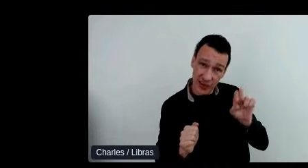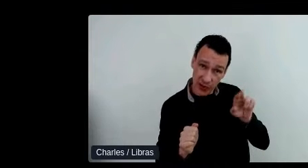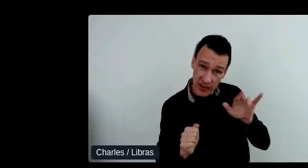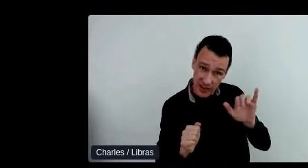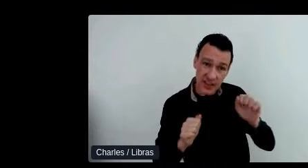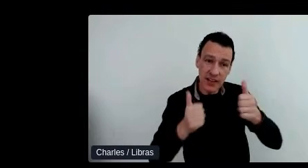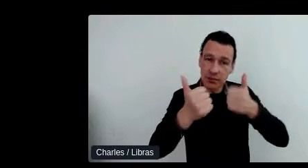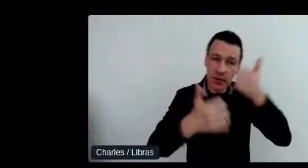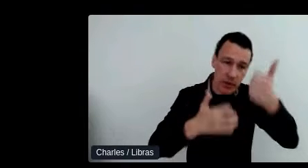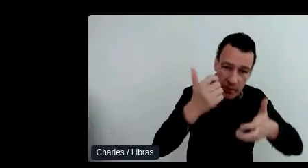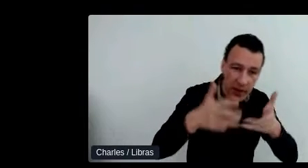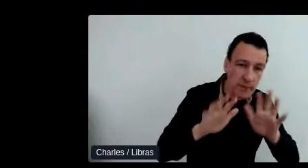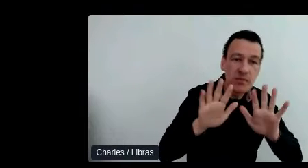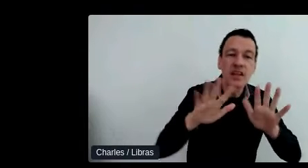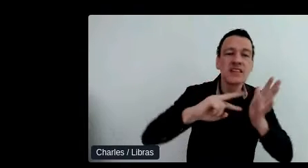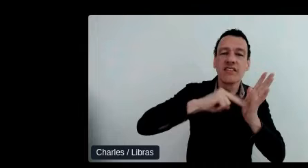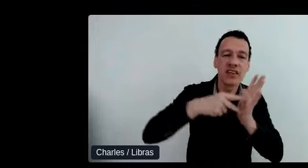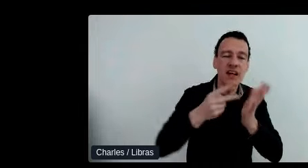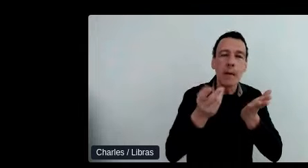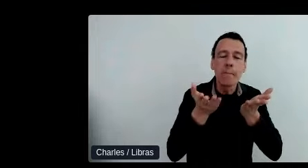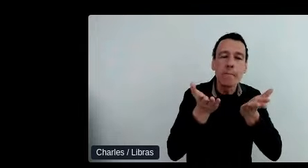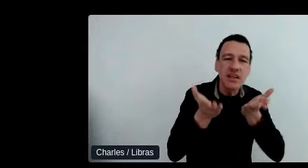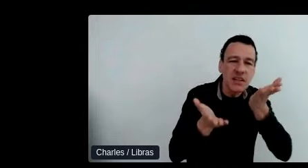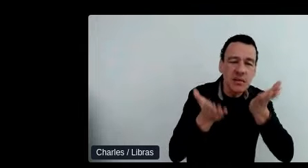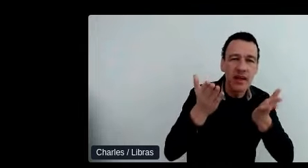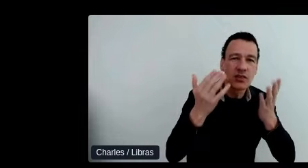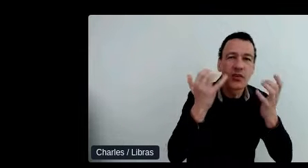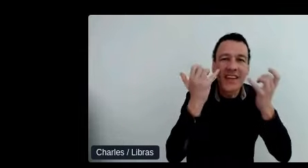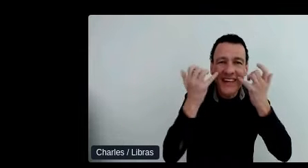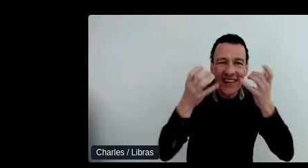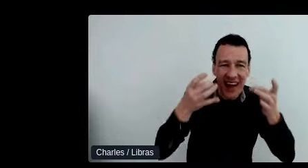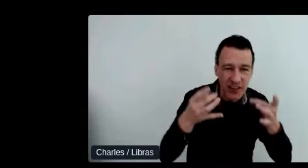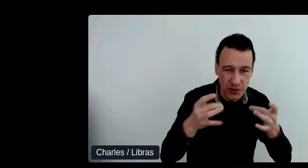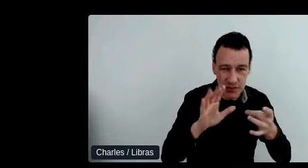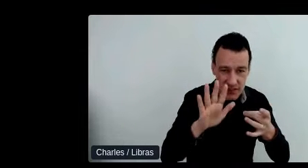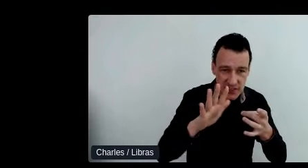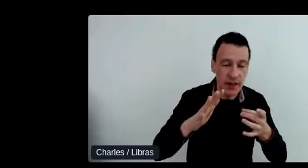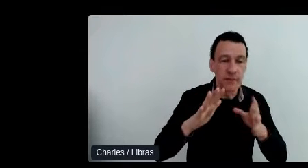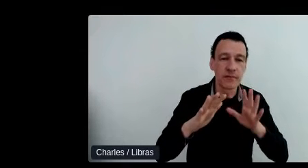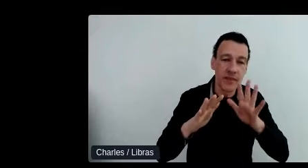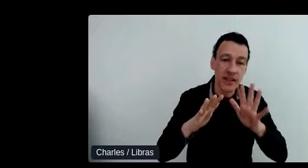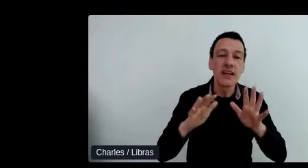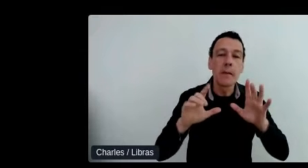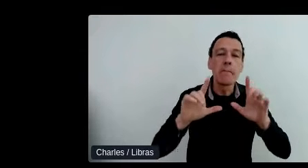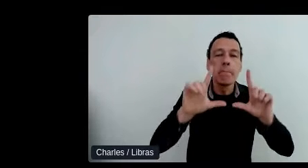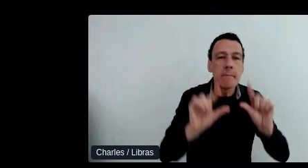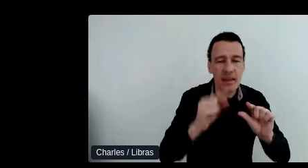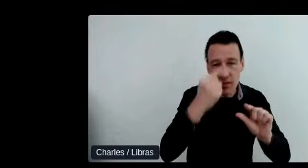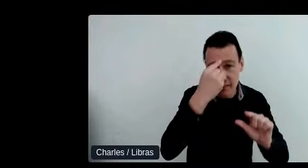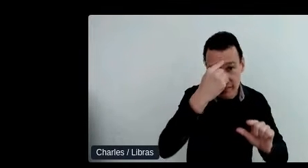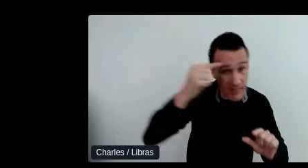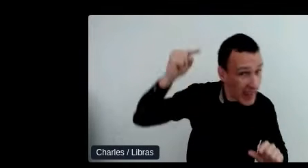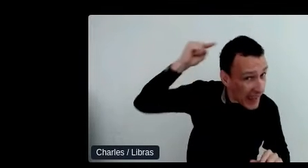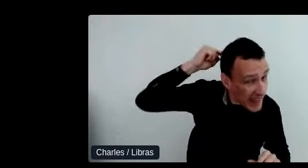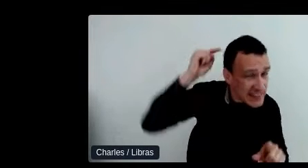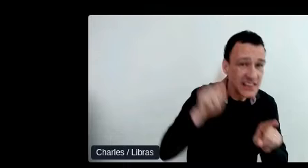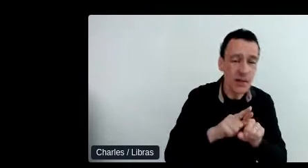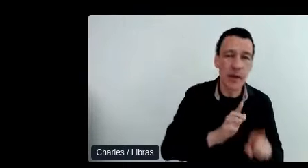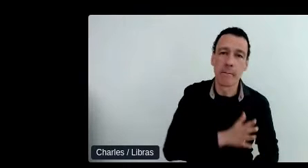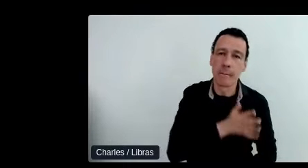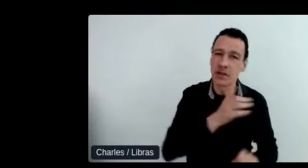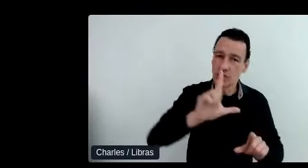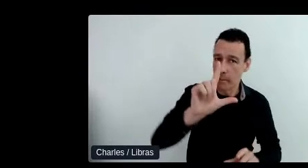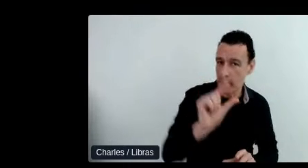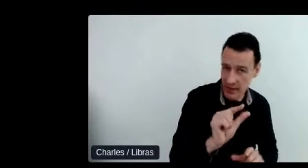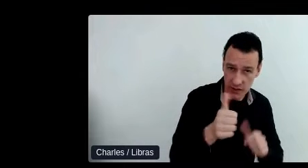diminuindo viés e preconceito, e espero que todo mundo goste e que seja elucidador para todo